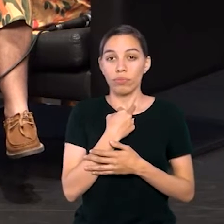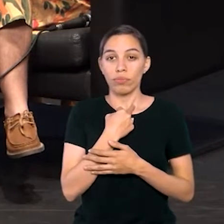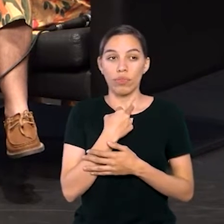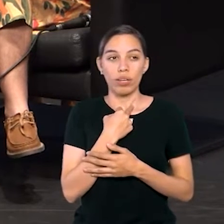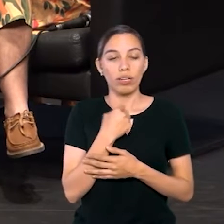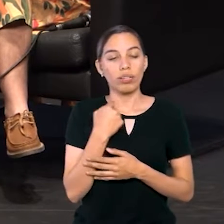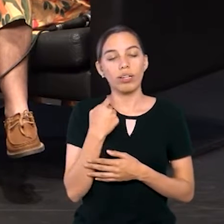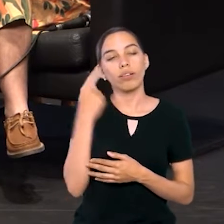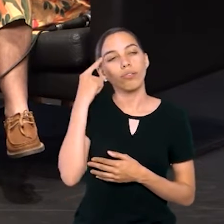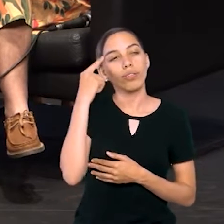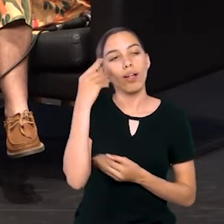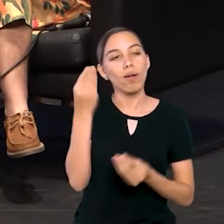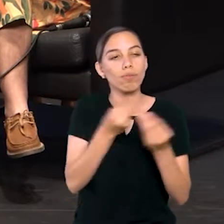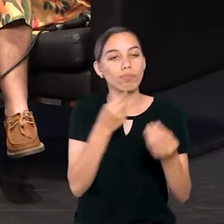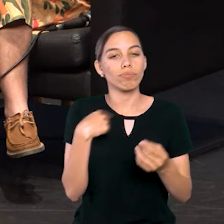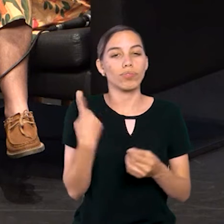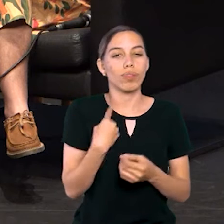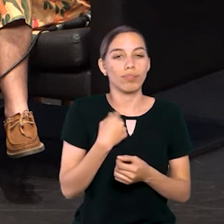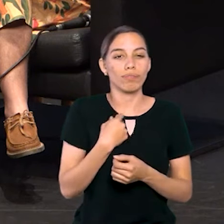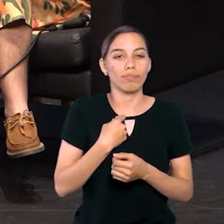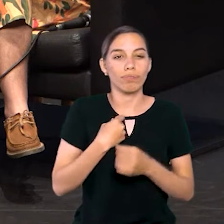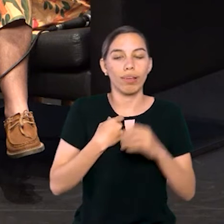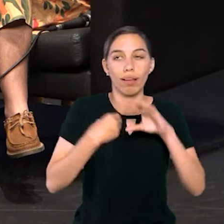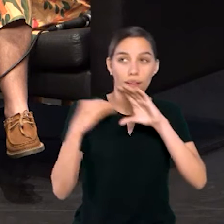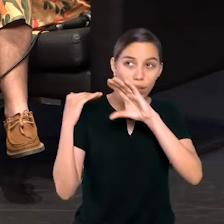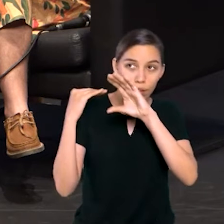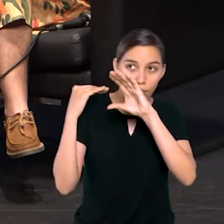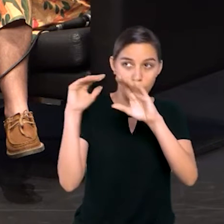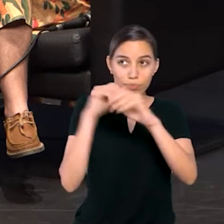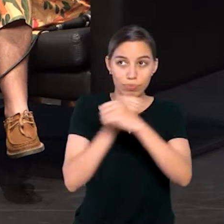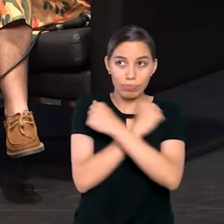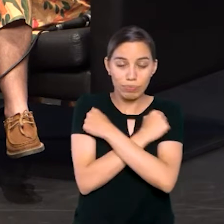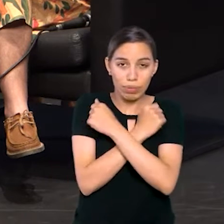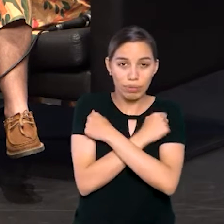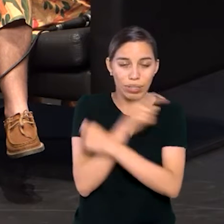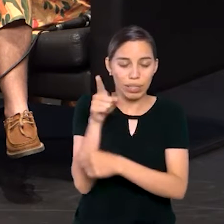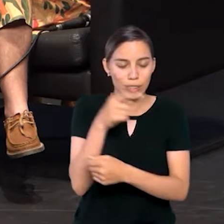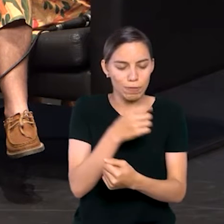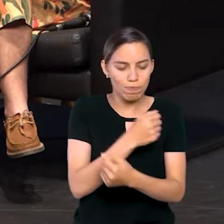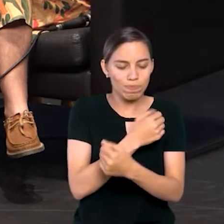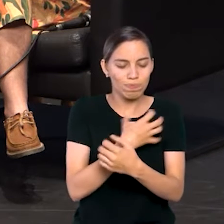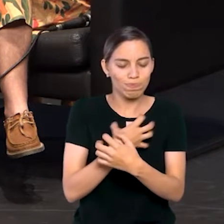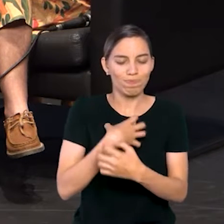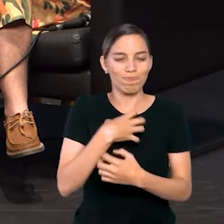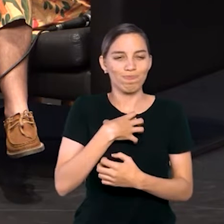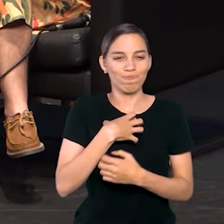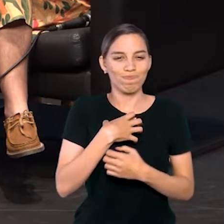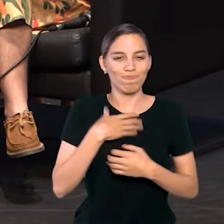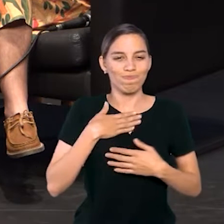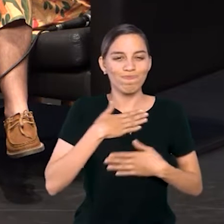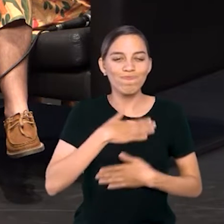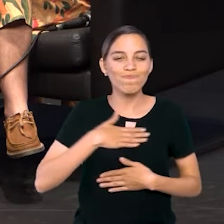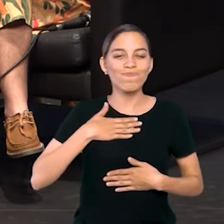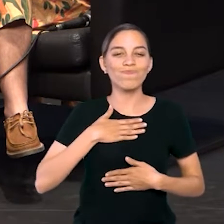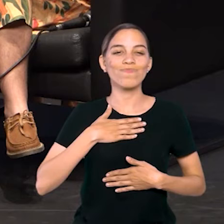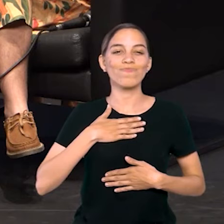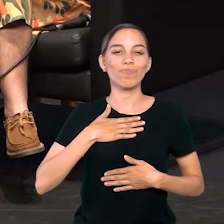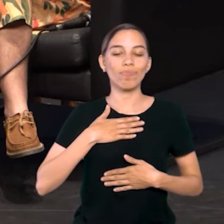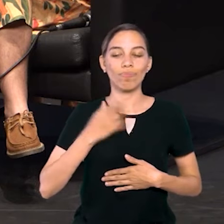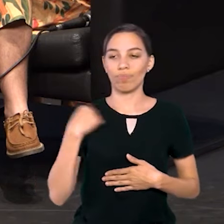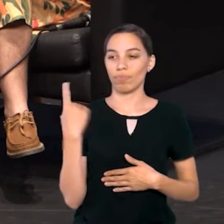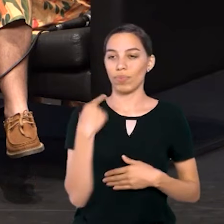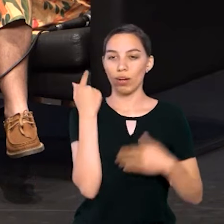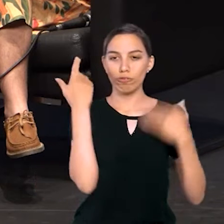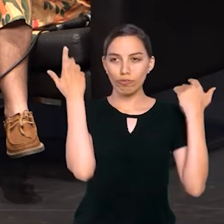mandar aquele abraço para ele, onde ele estiver, para ele sentir que nós estamos saudando